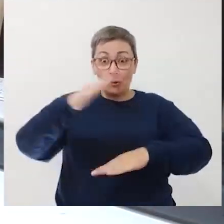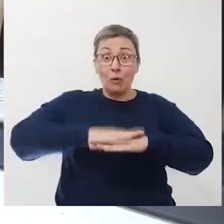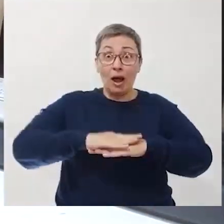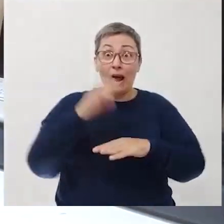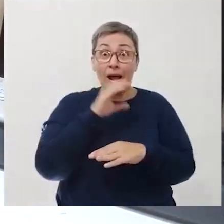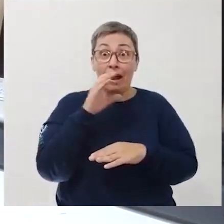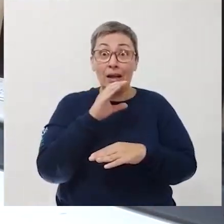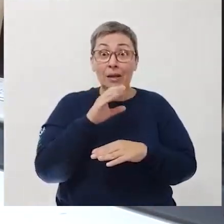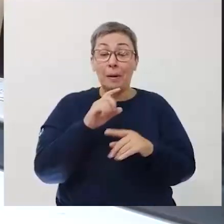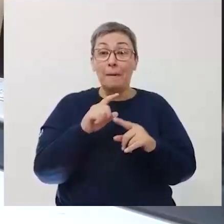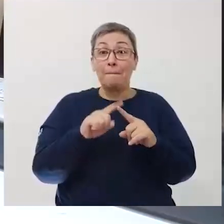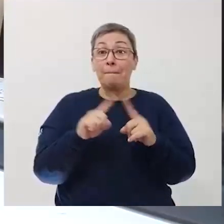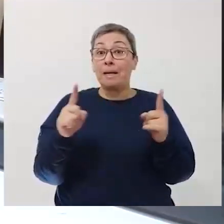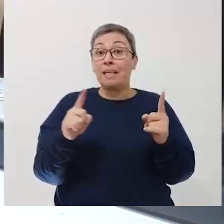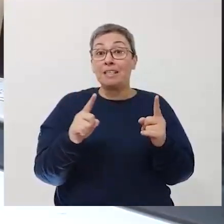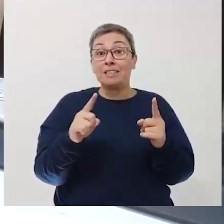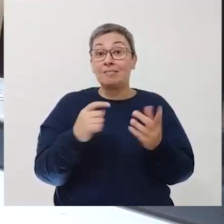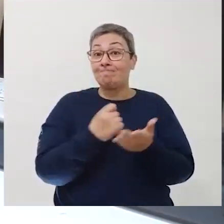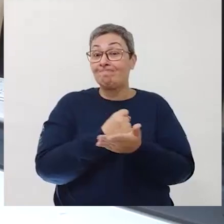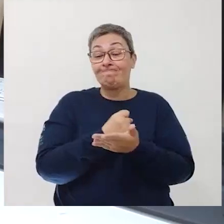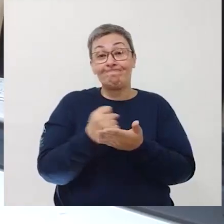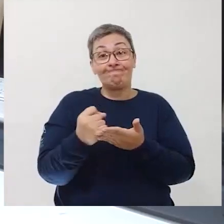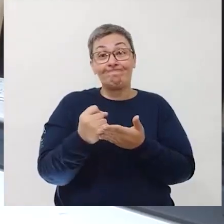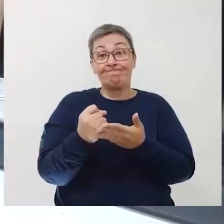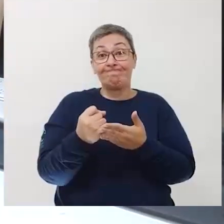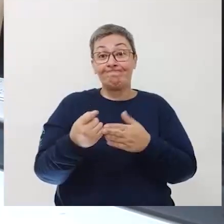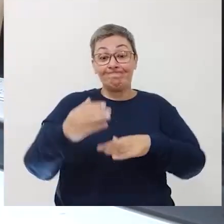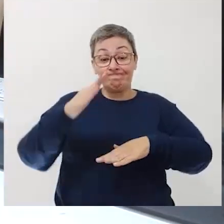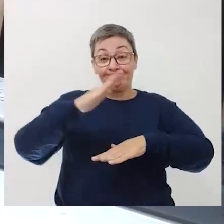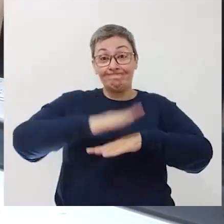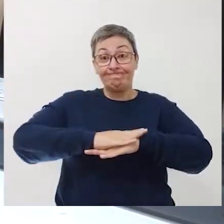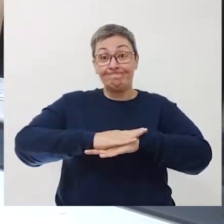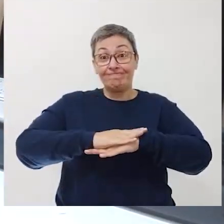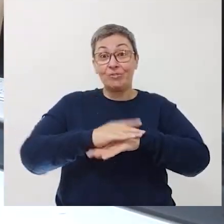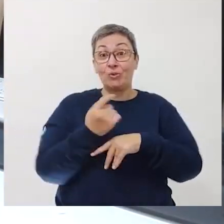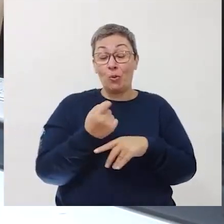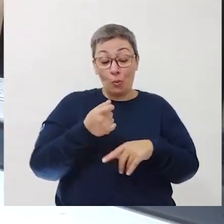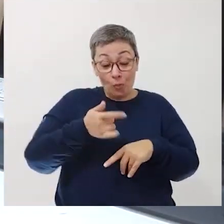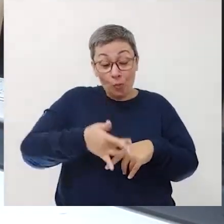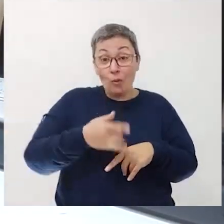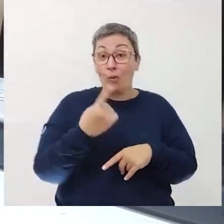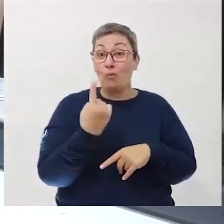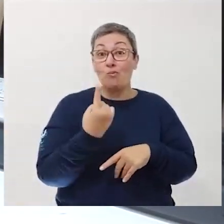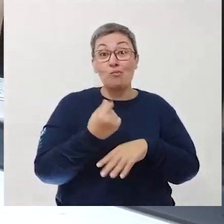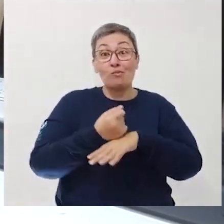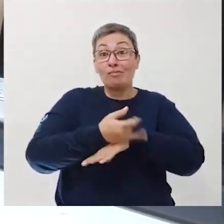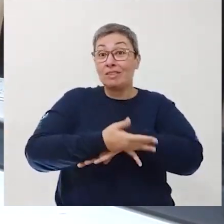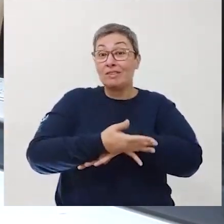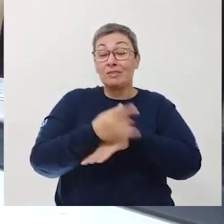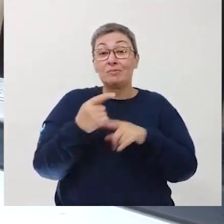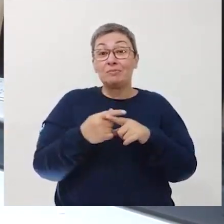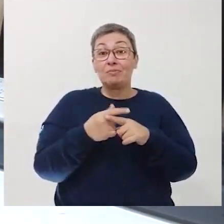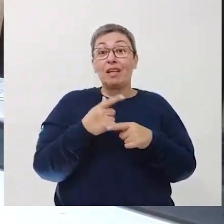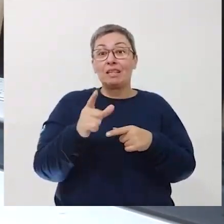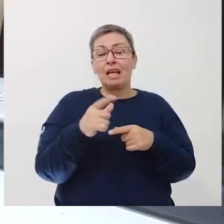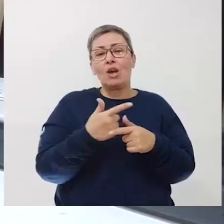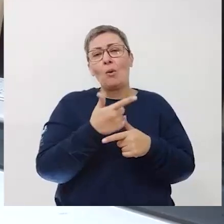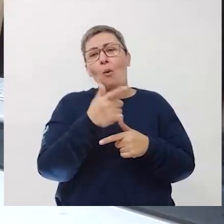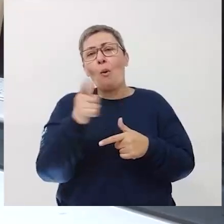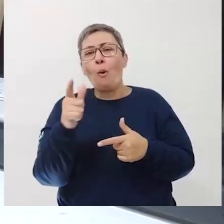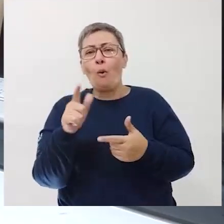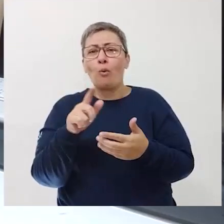fechar a caixa correndo. Só que ela prendeu a esperança dentro da caixa. Há outras